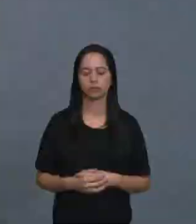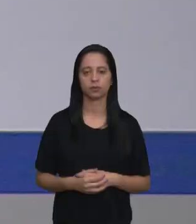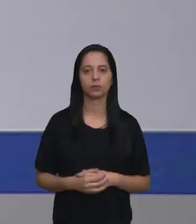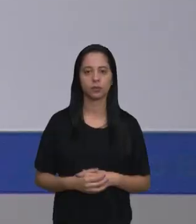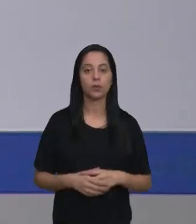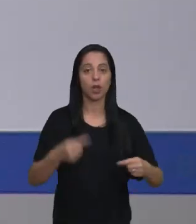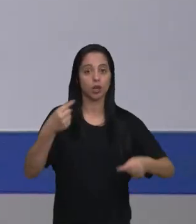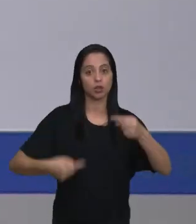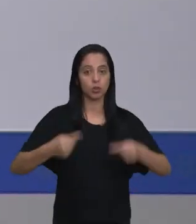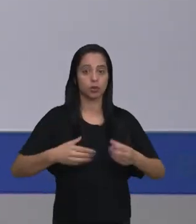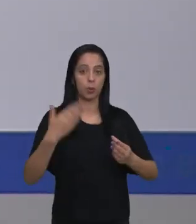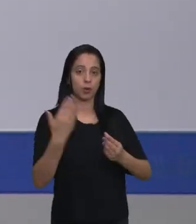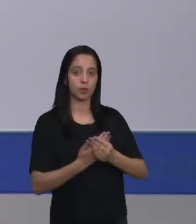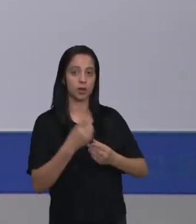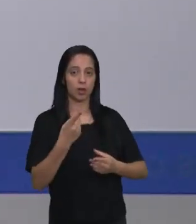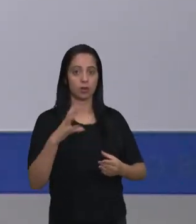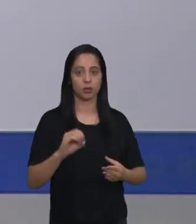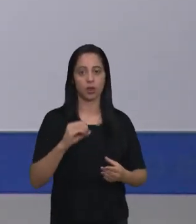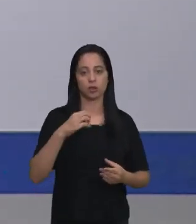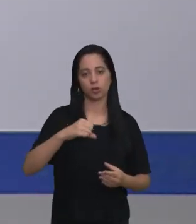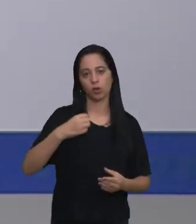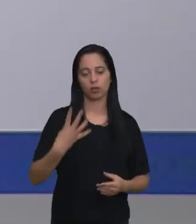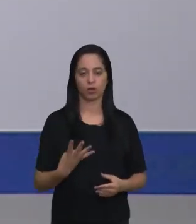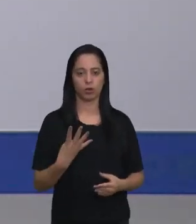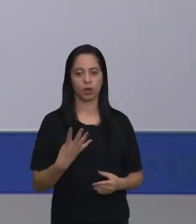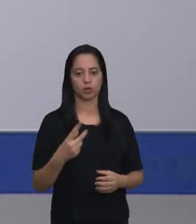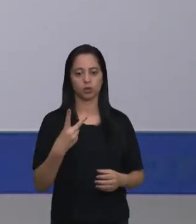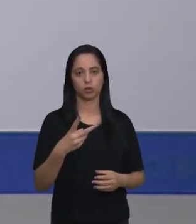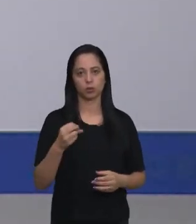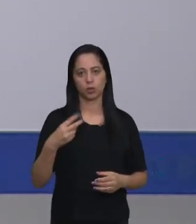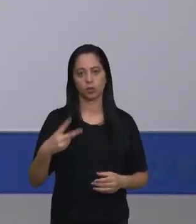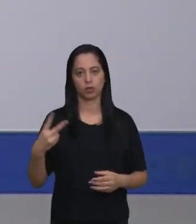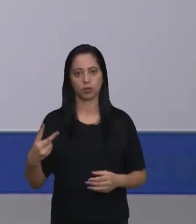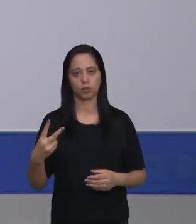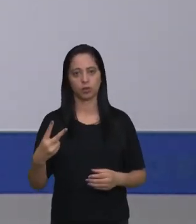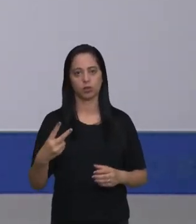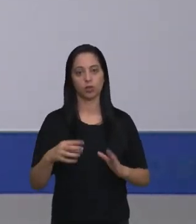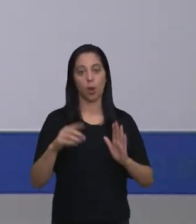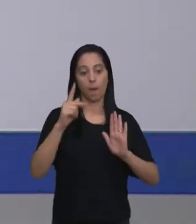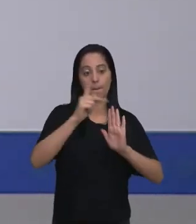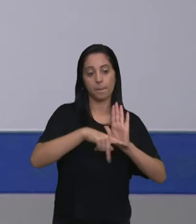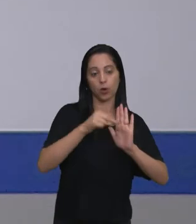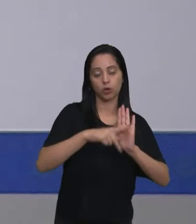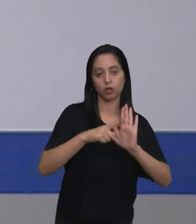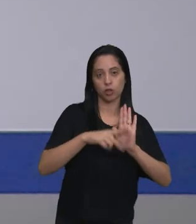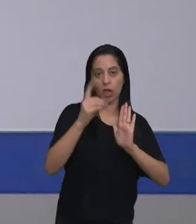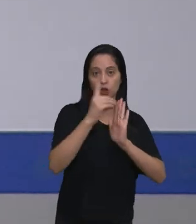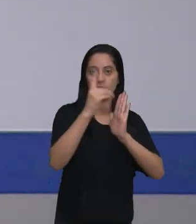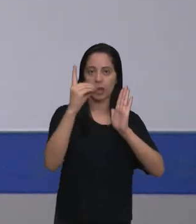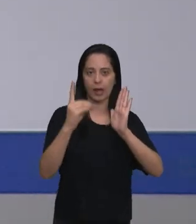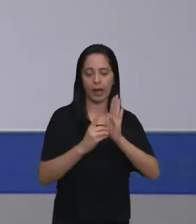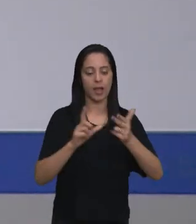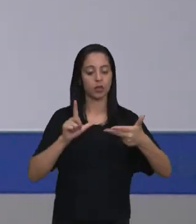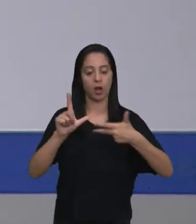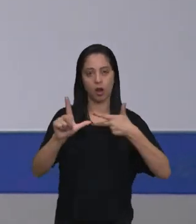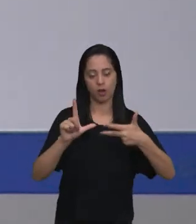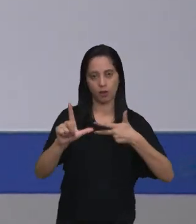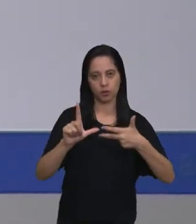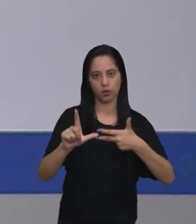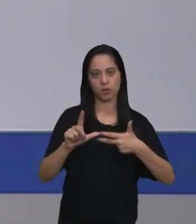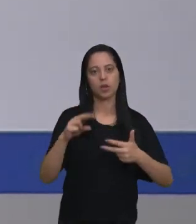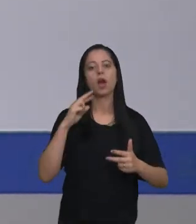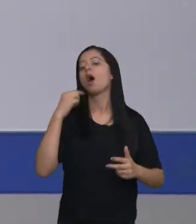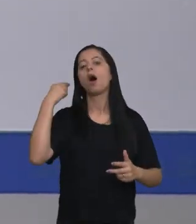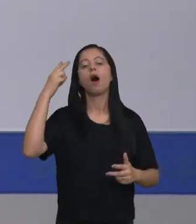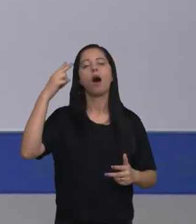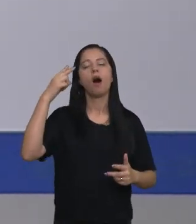Em discussão, processo número 1094/2022, projeto de decreto legislativo 3/2022, autoria do vereador